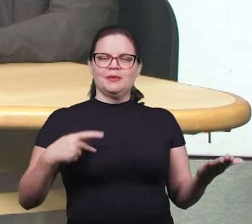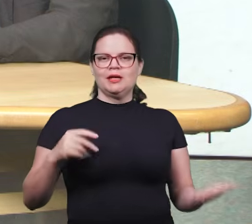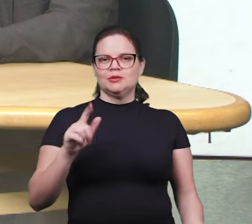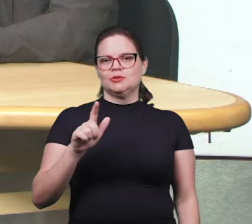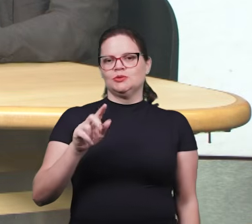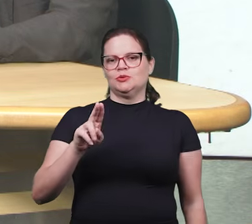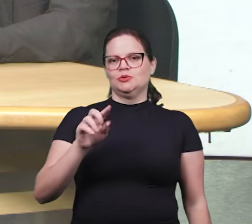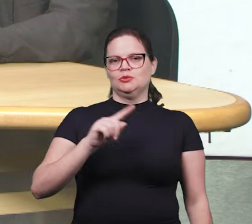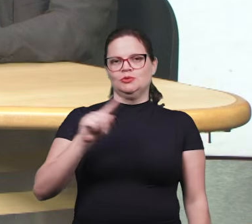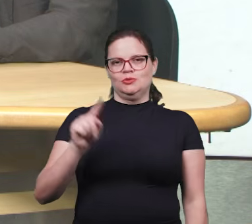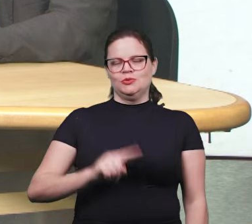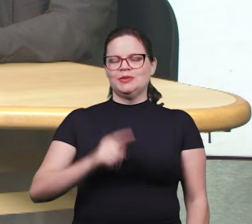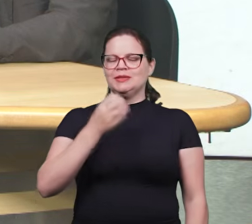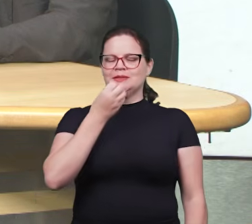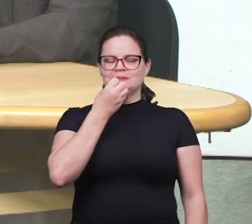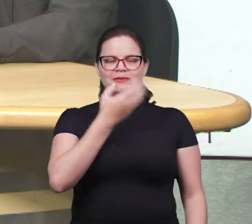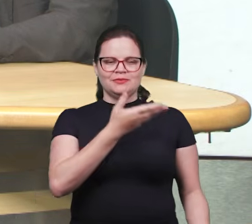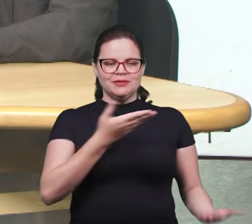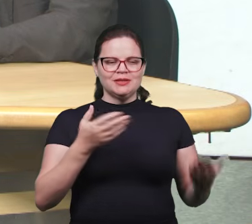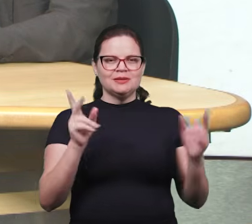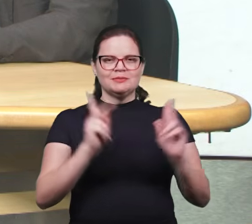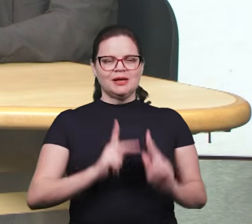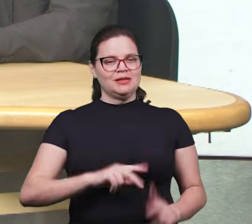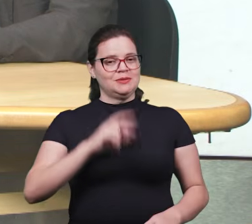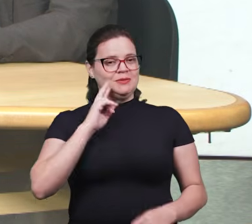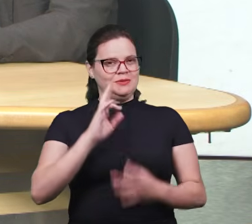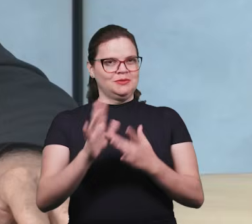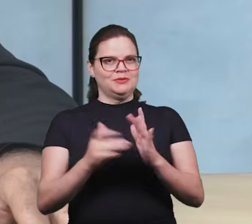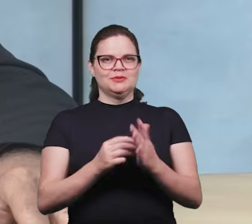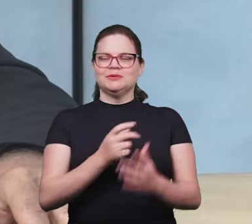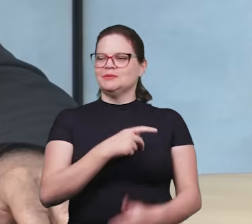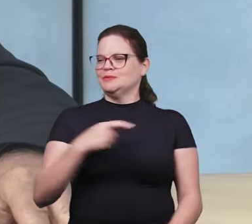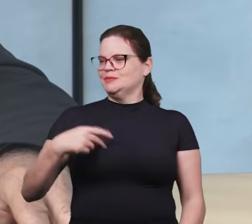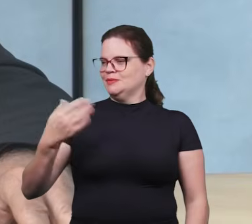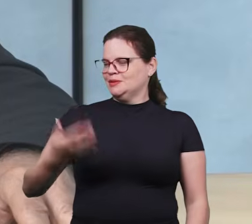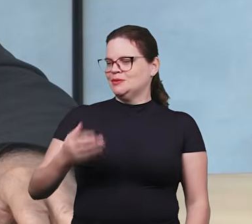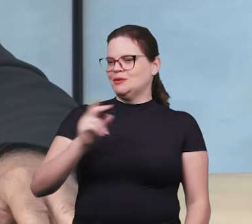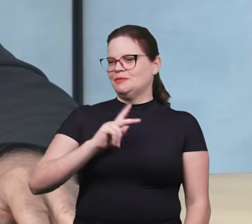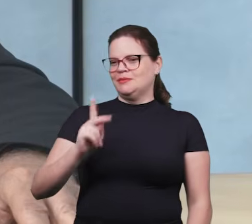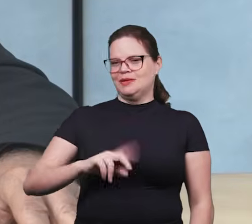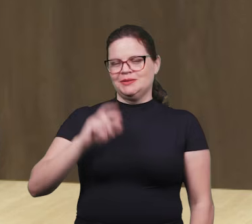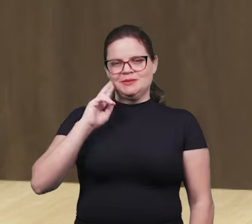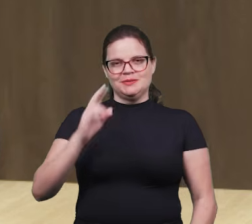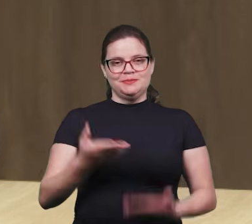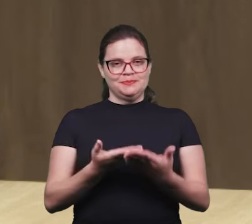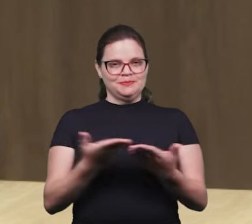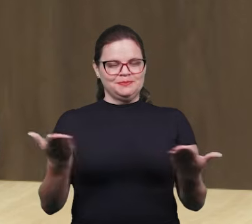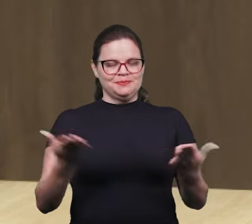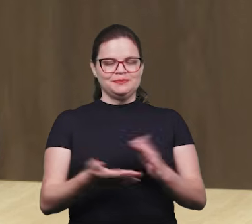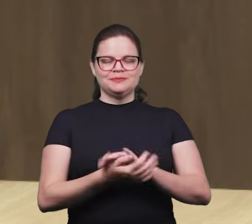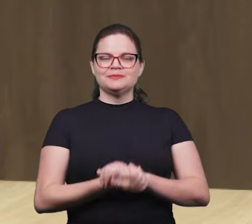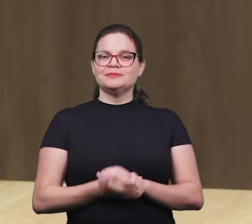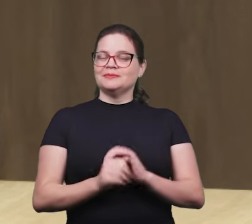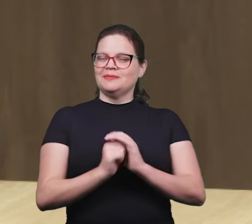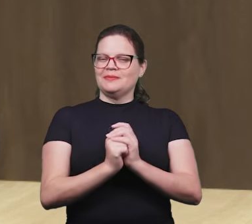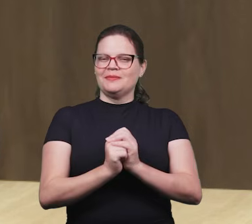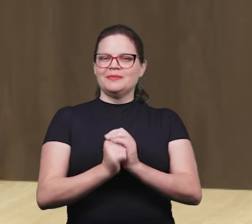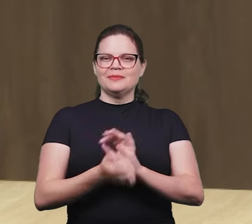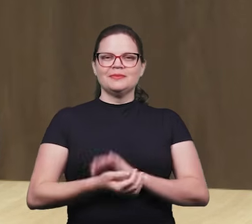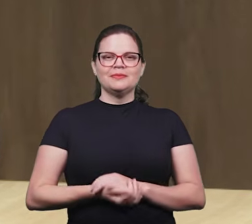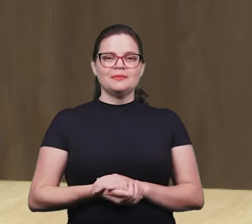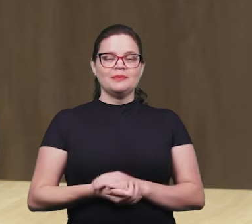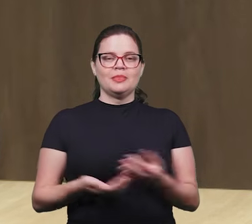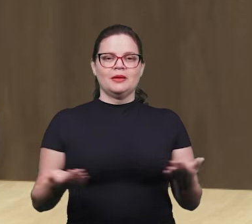Pastor Luiz Carlos. Pastor Luiz, a paz do Senhor. Paz do Senhor, pastor Marcos, a paz do Senhor a todos. Amém. Meus amados, hoje